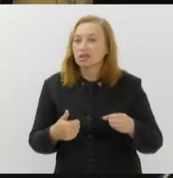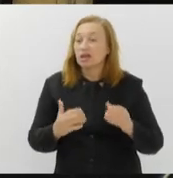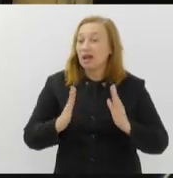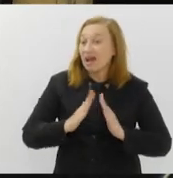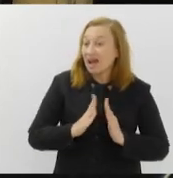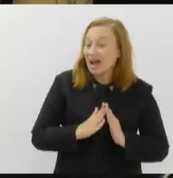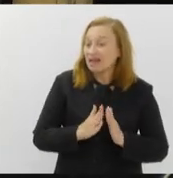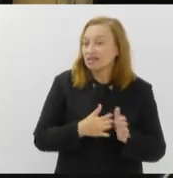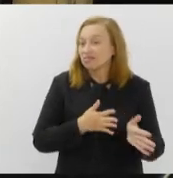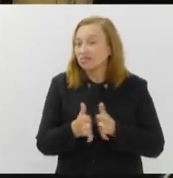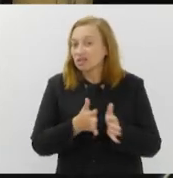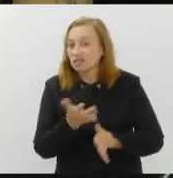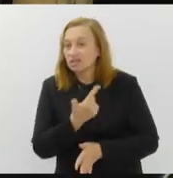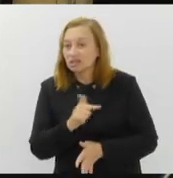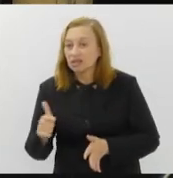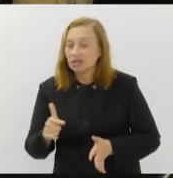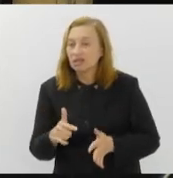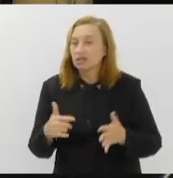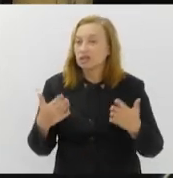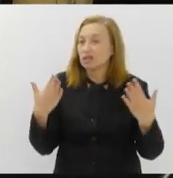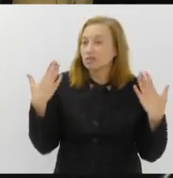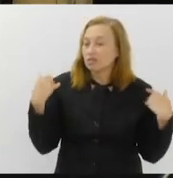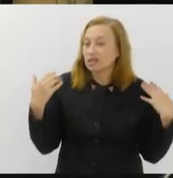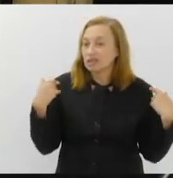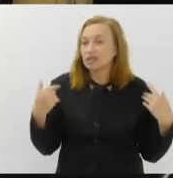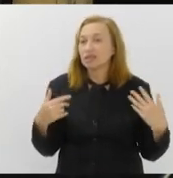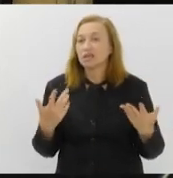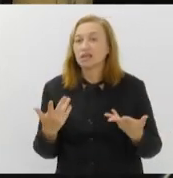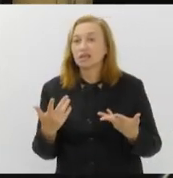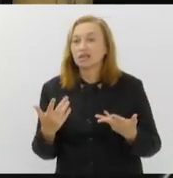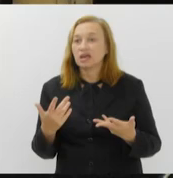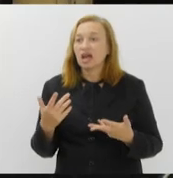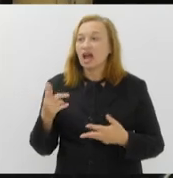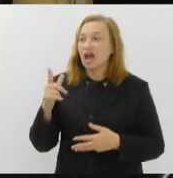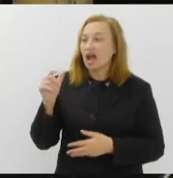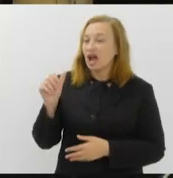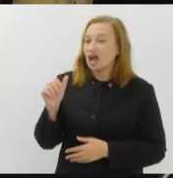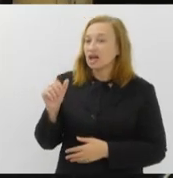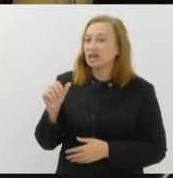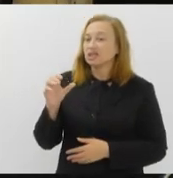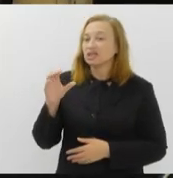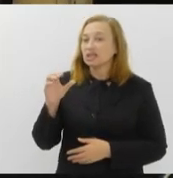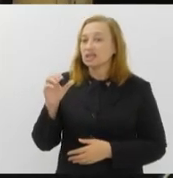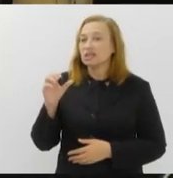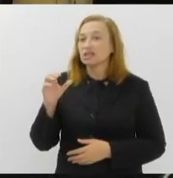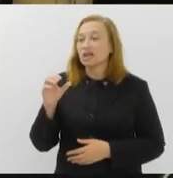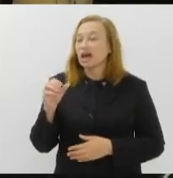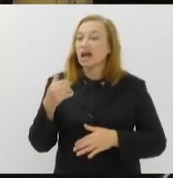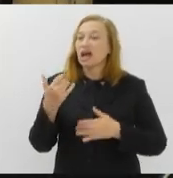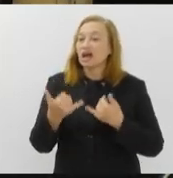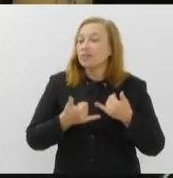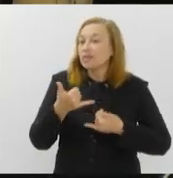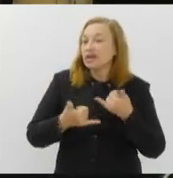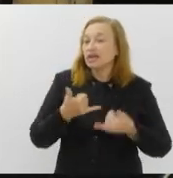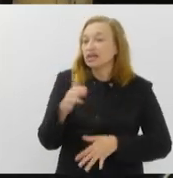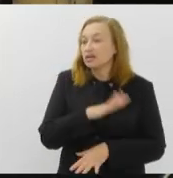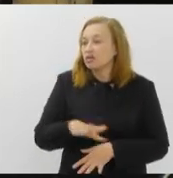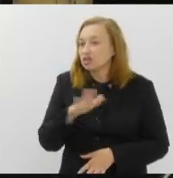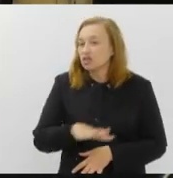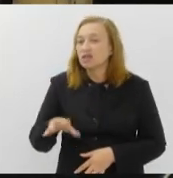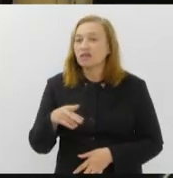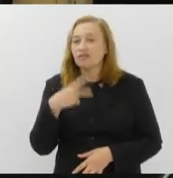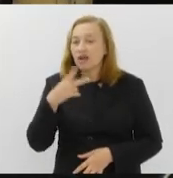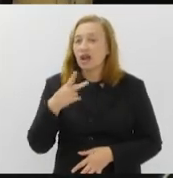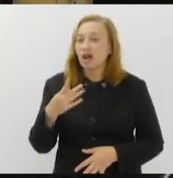lazer, à educação popular, à gira, o terreiro, o axé, a ciranda com as crianças. Eu vim reforçar esse lugar,